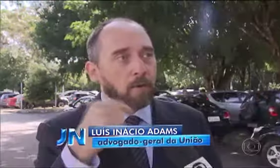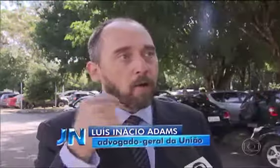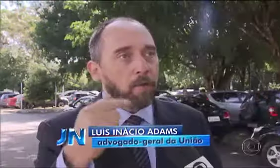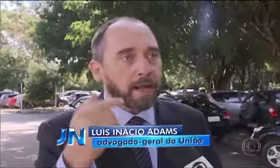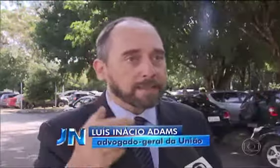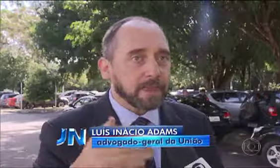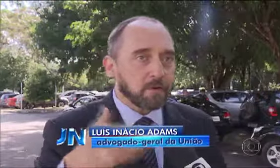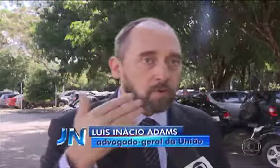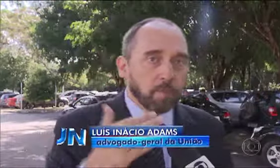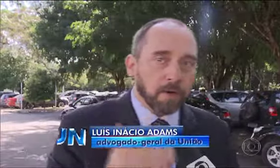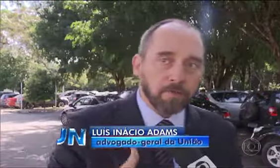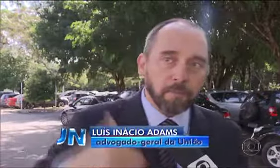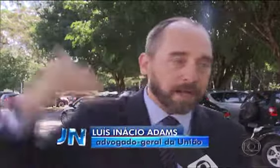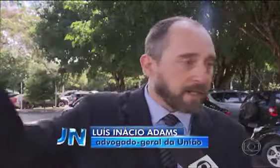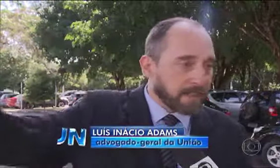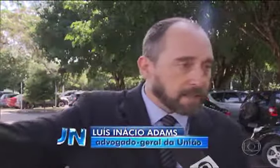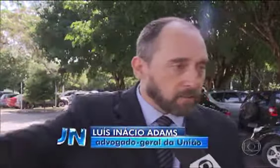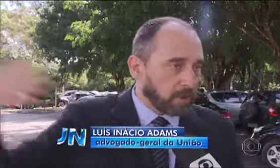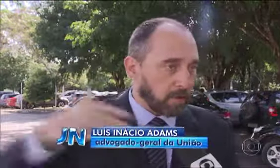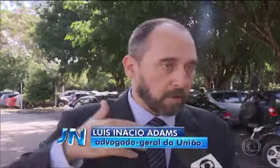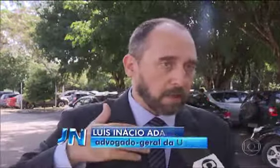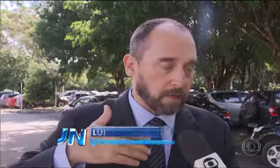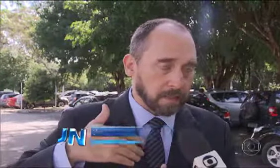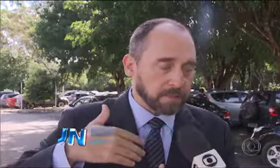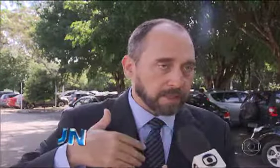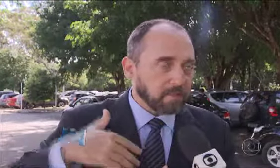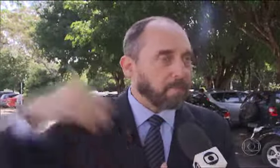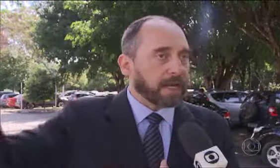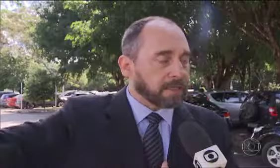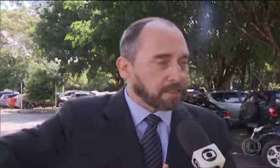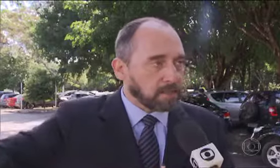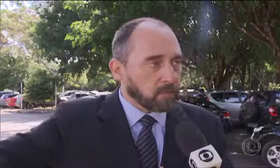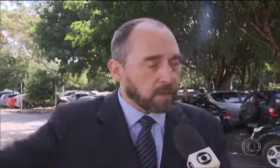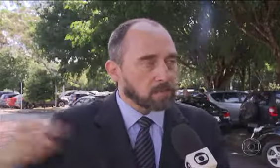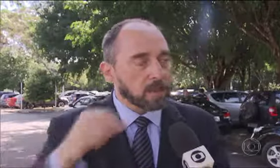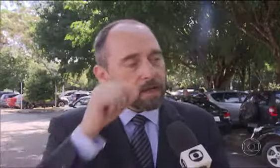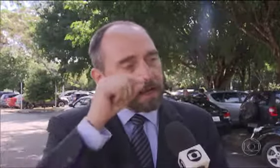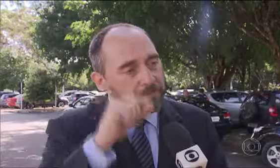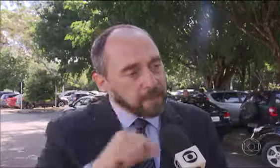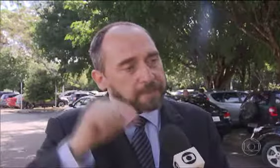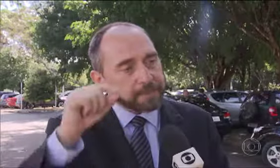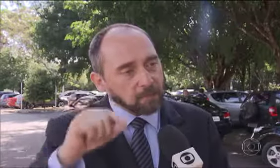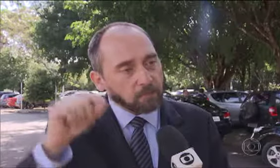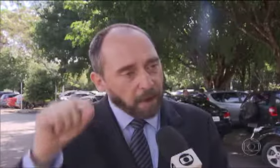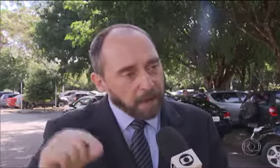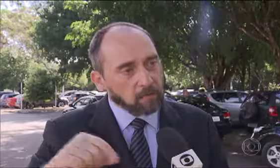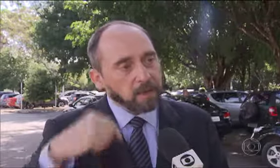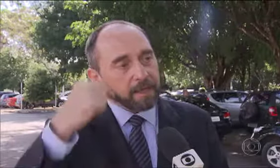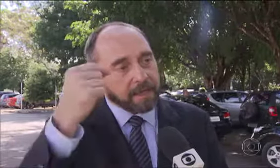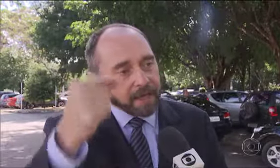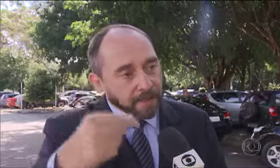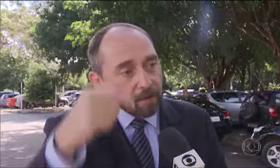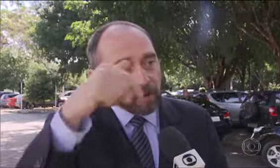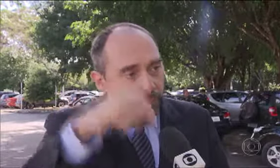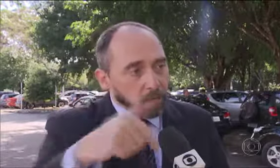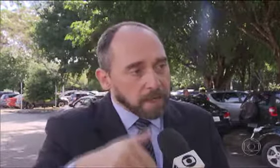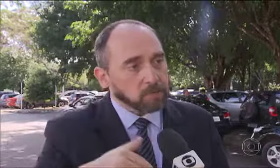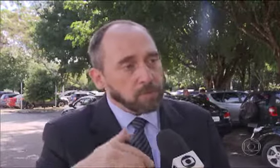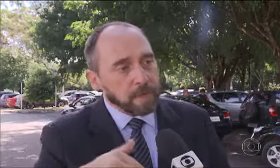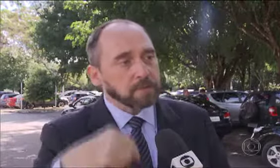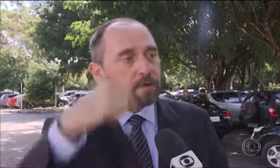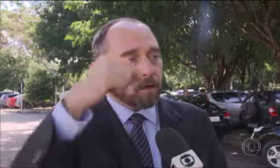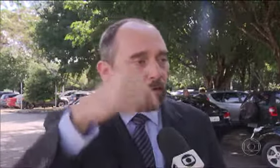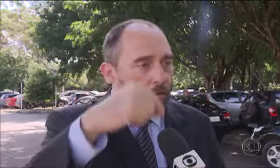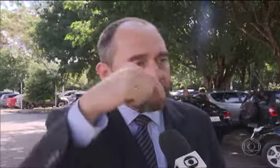empréstimo, não é uma operação em que o banco vai pagar daqui a, que a administração vai pagar daqui em 5 anos. Ele vem sendo pago e reiterado no